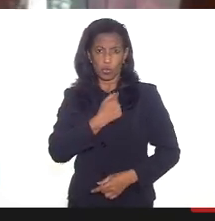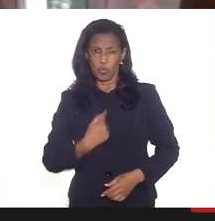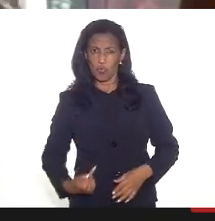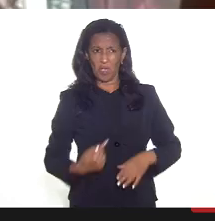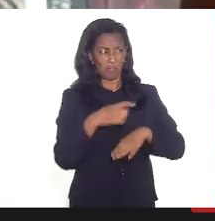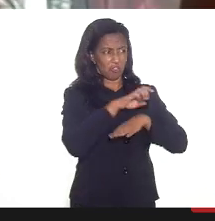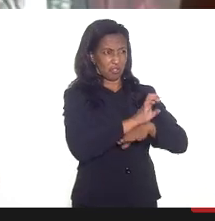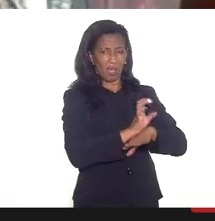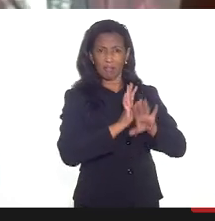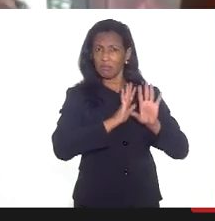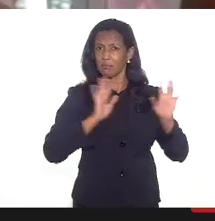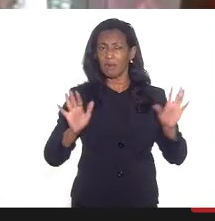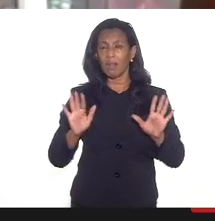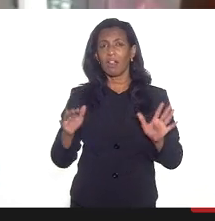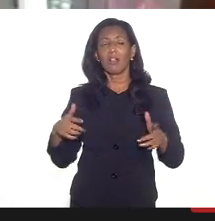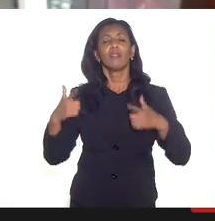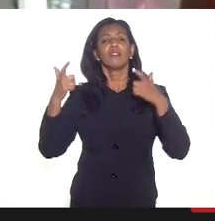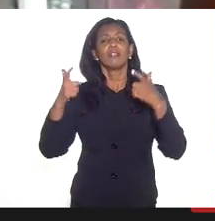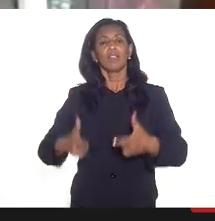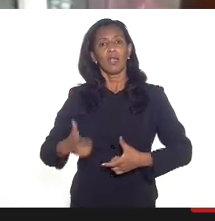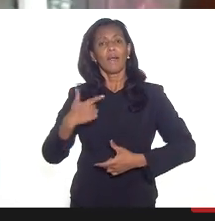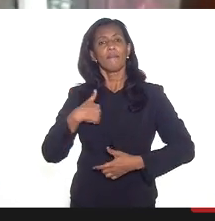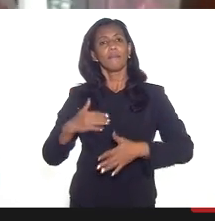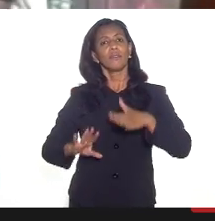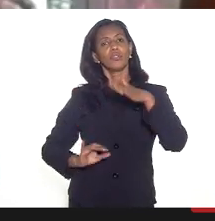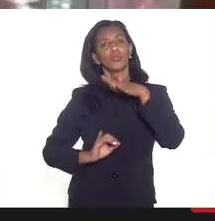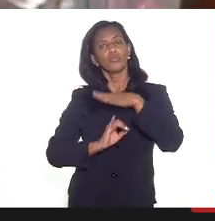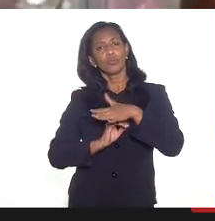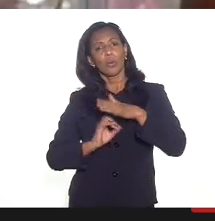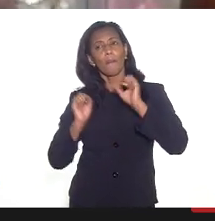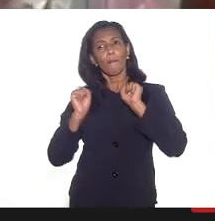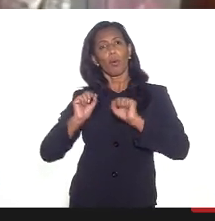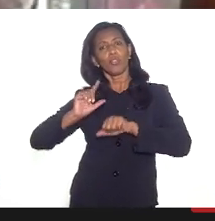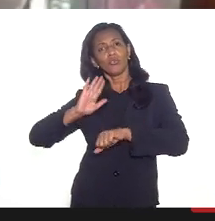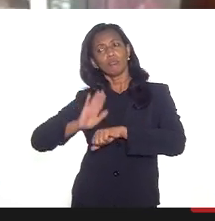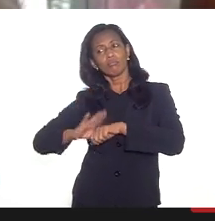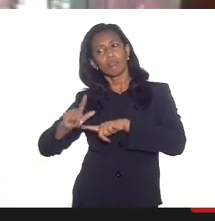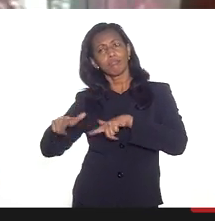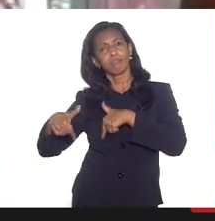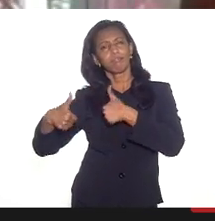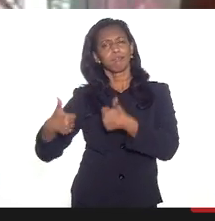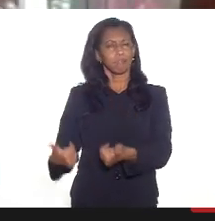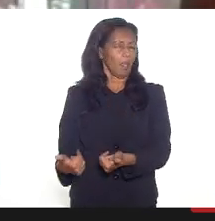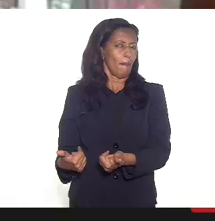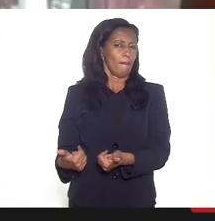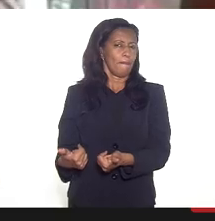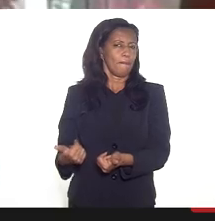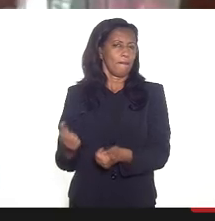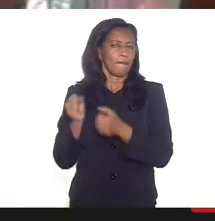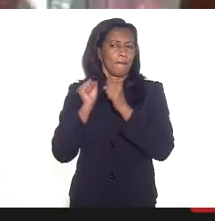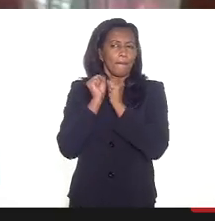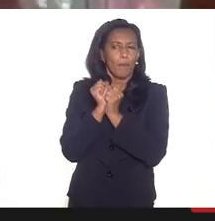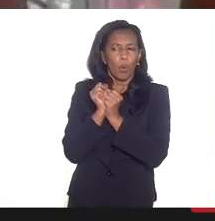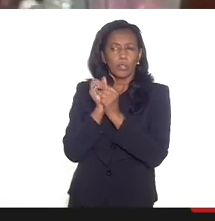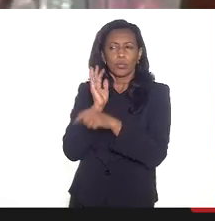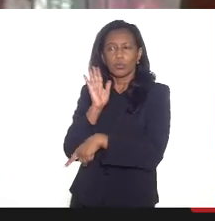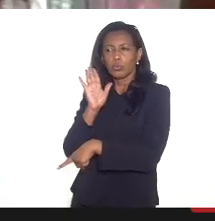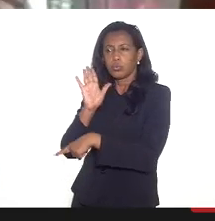Estado, não. Até que ponto a minha instituição pode agir dessa forma, pode tomar